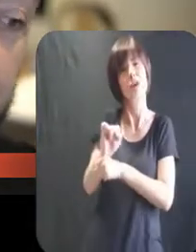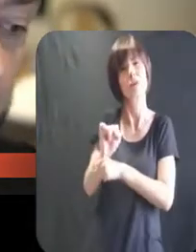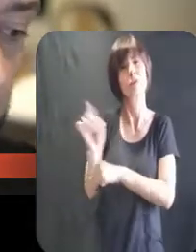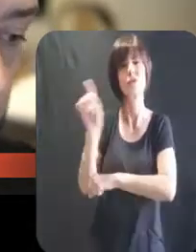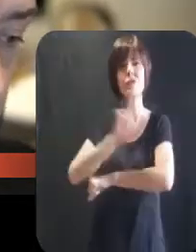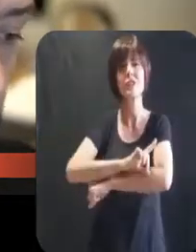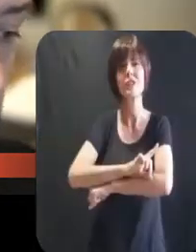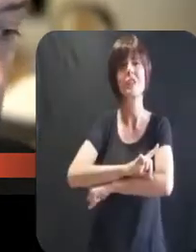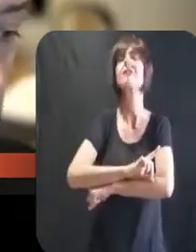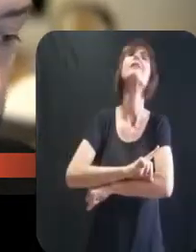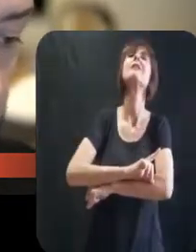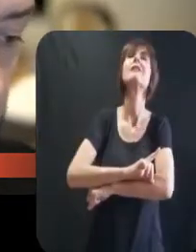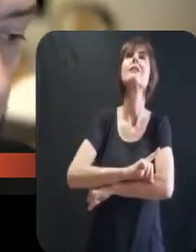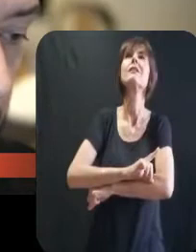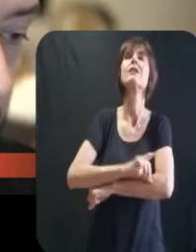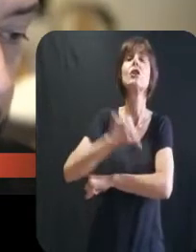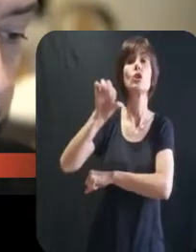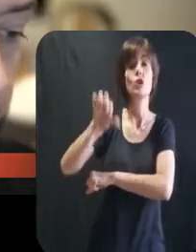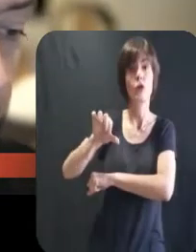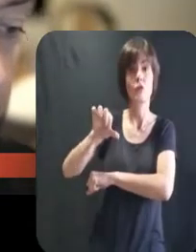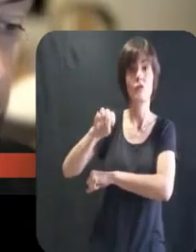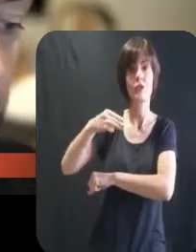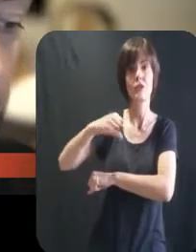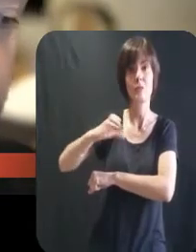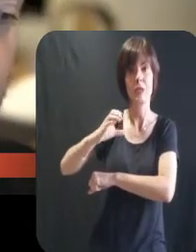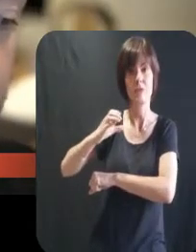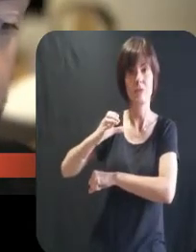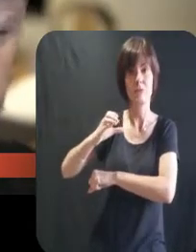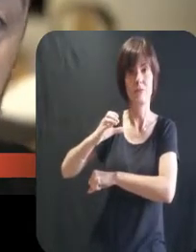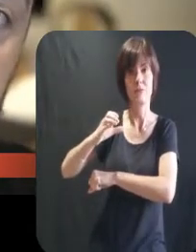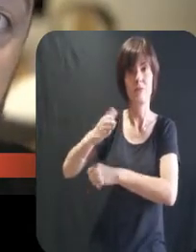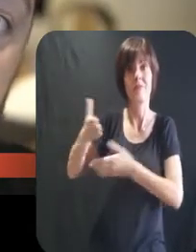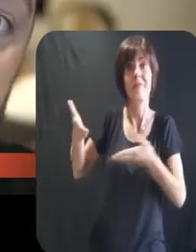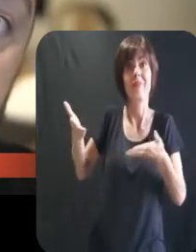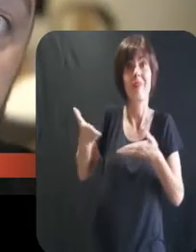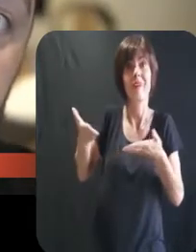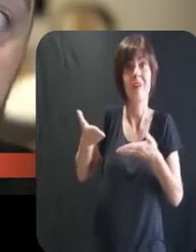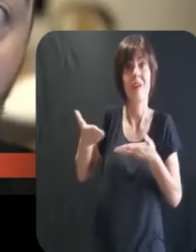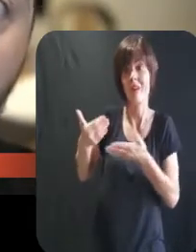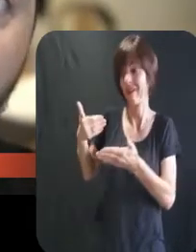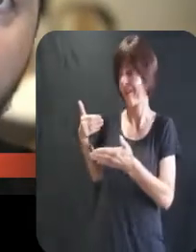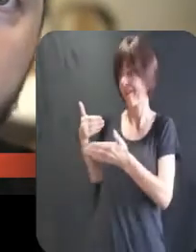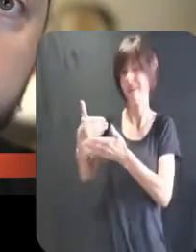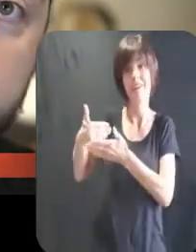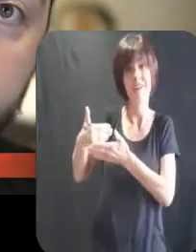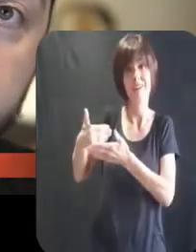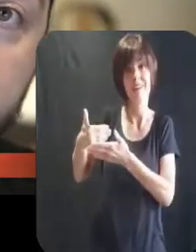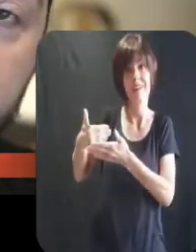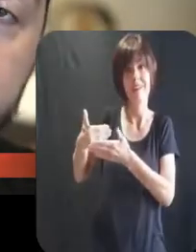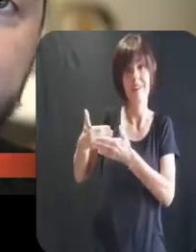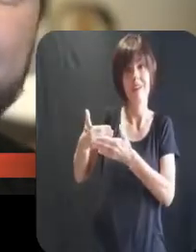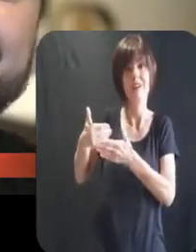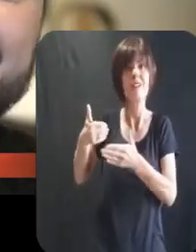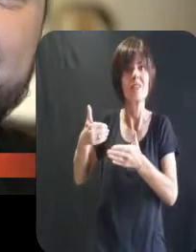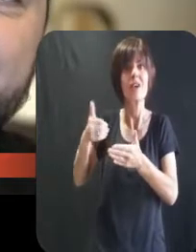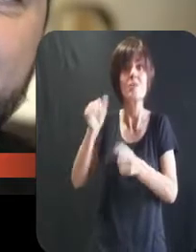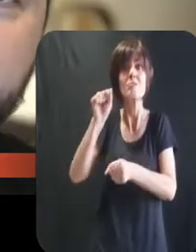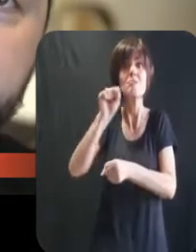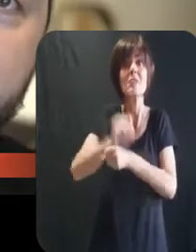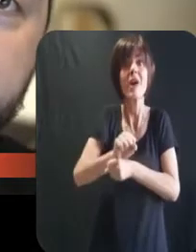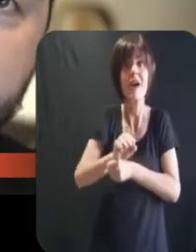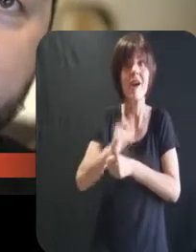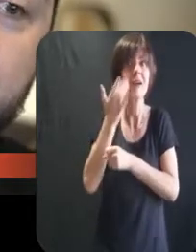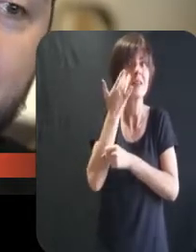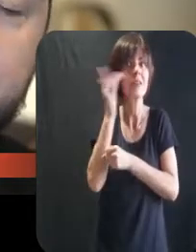puxou o freio deles no dia 9 de março. Quando eles vão parar, a gente ainda